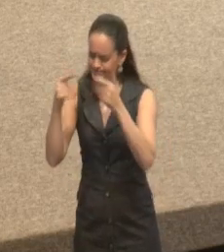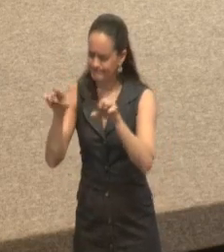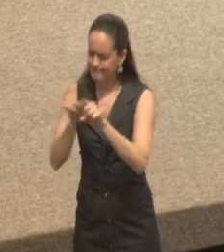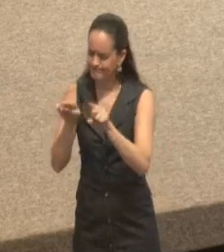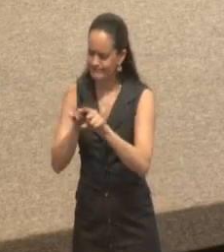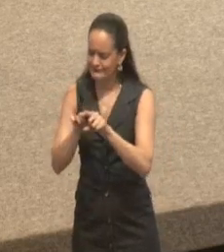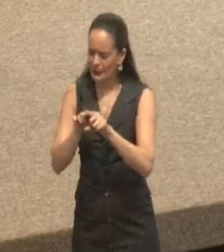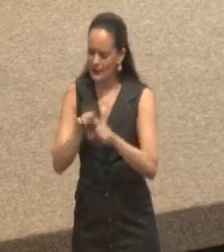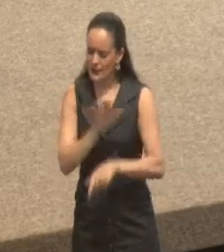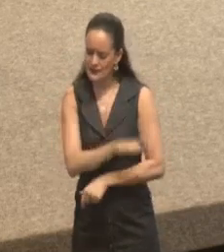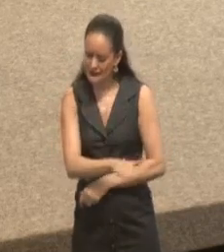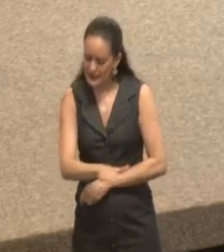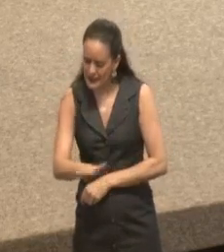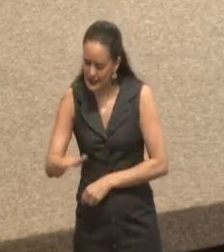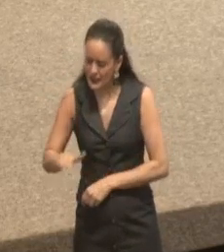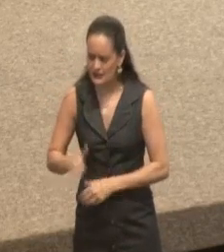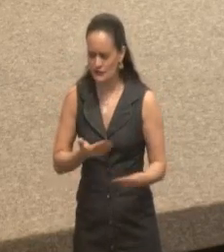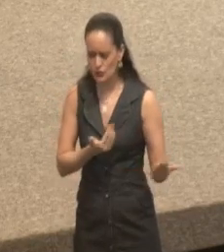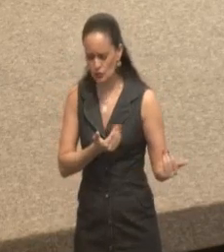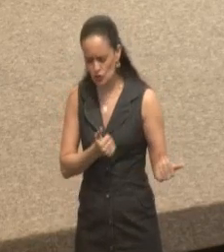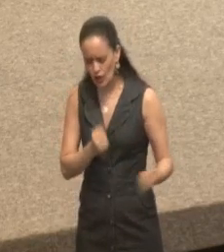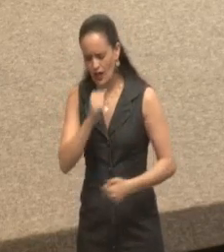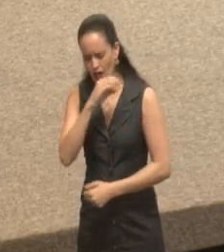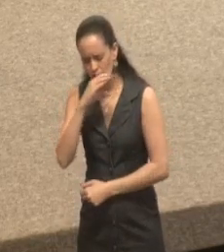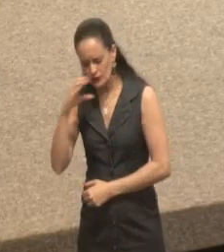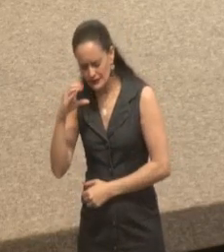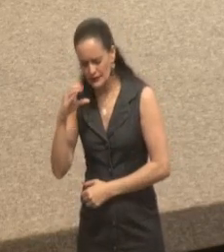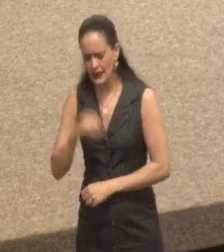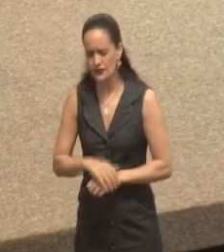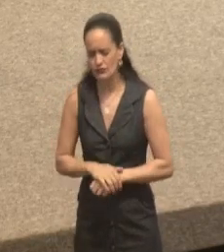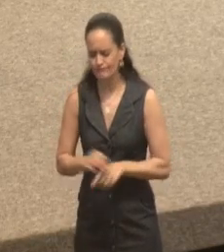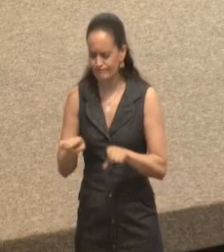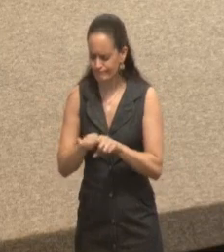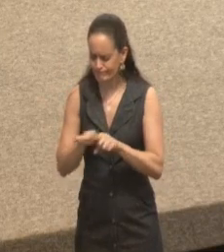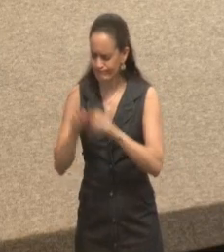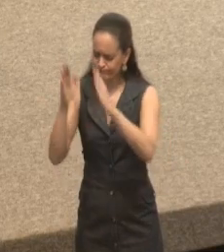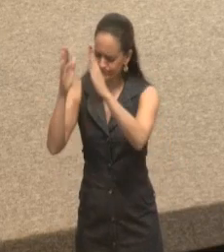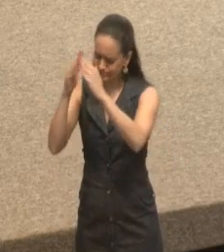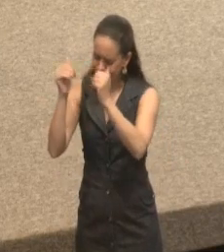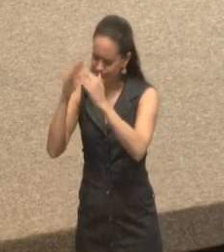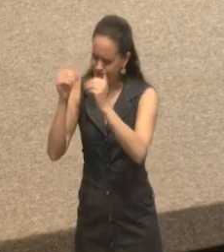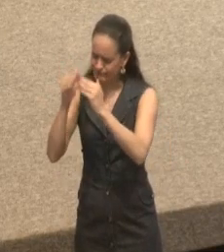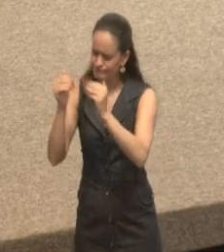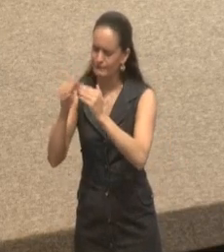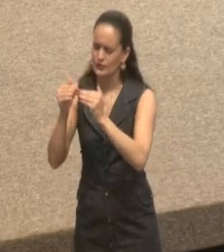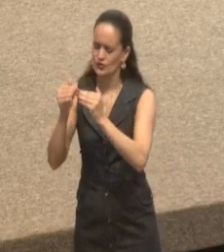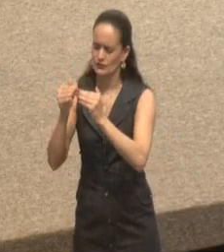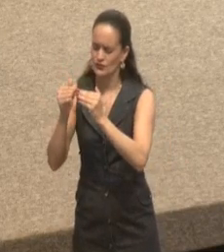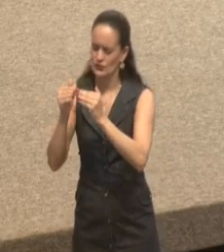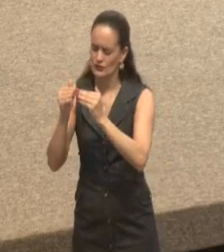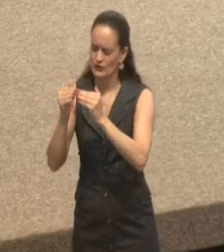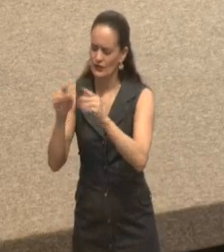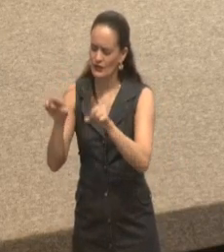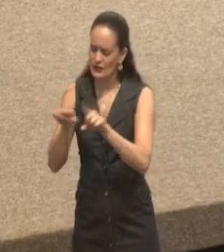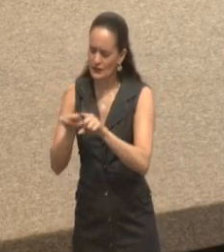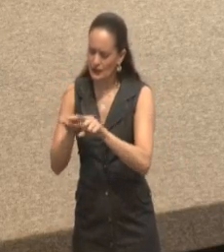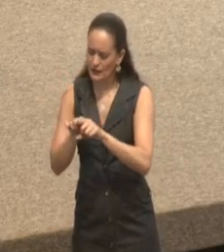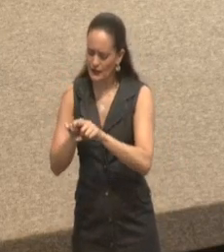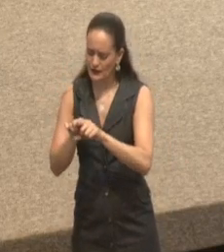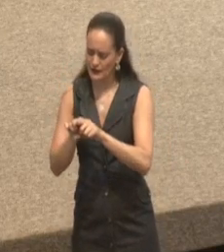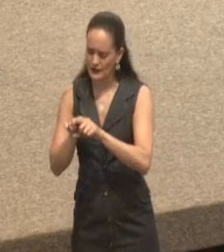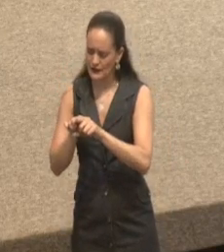nossas crianças, pelos nossos jovens, os nossos adolescentes. Queremos, ó Deus, pedir pelos nossos irmãos, ó Deus, que